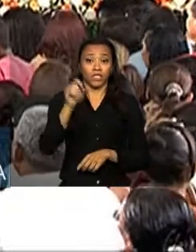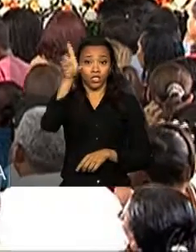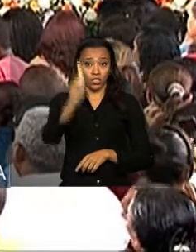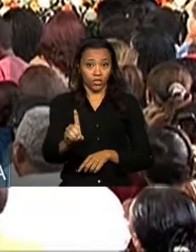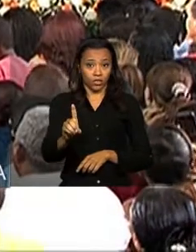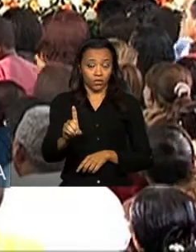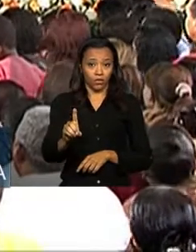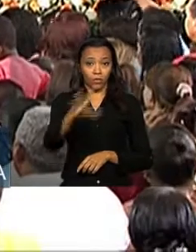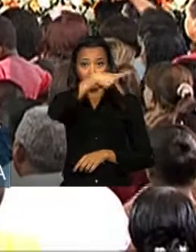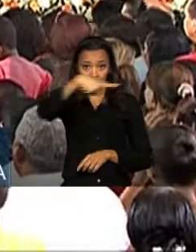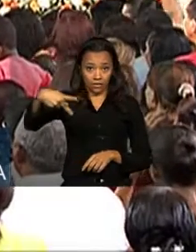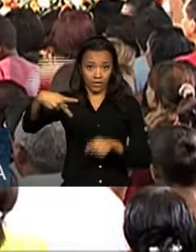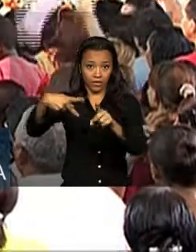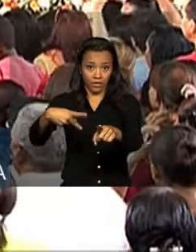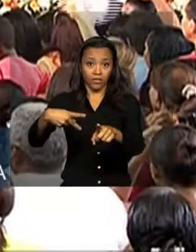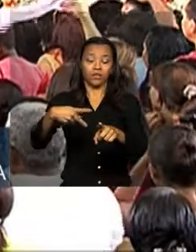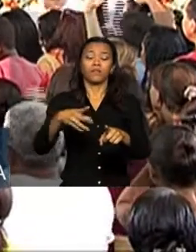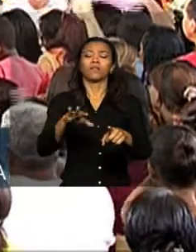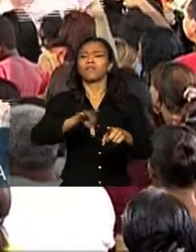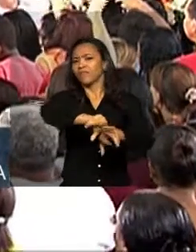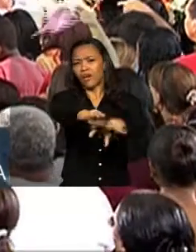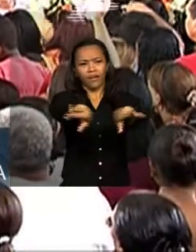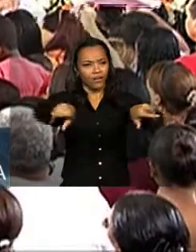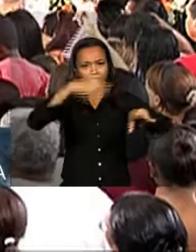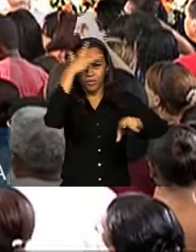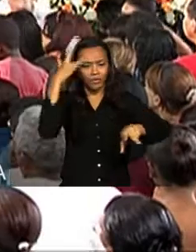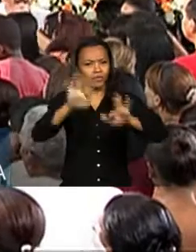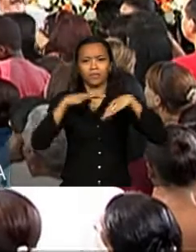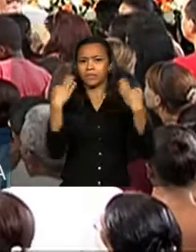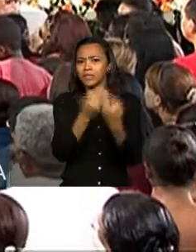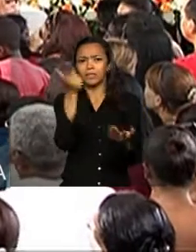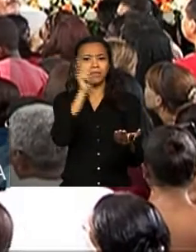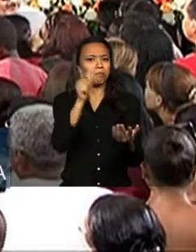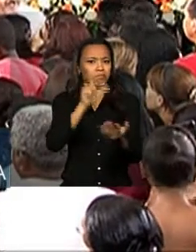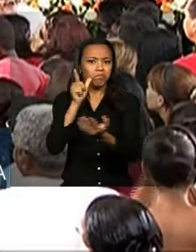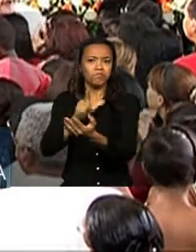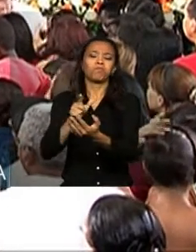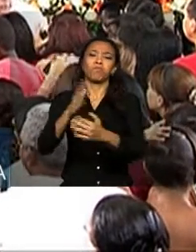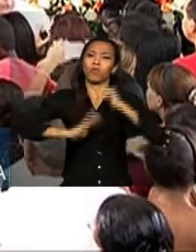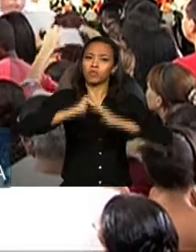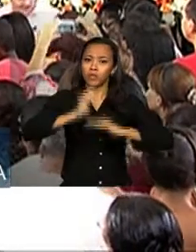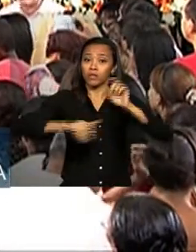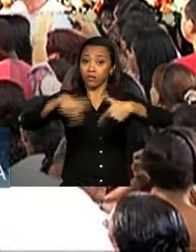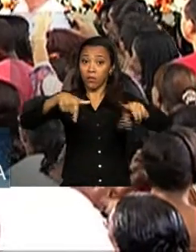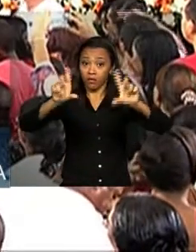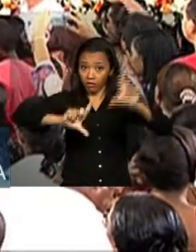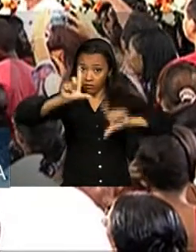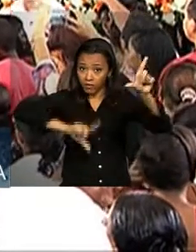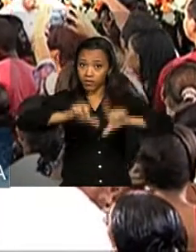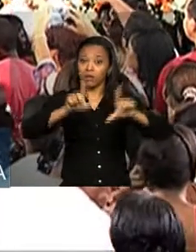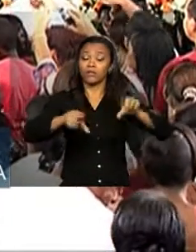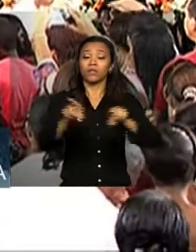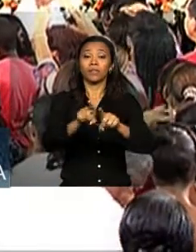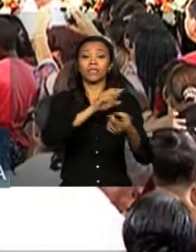Trium Construções, a todas as famílias beneficiárias, a todos os profissionais de imprensa, Carlos Martins, secretário da